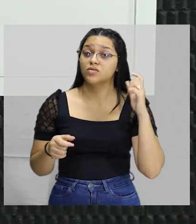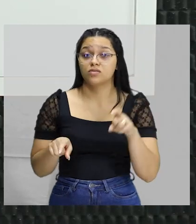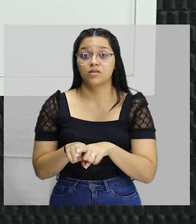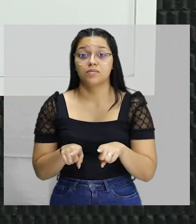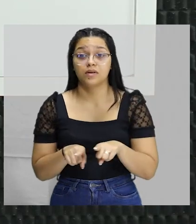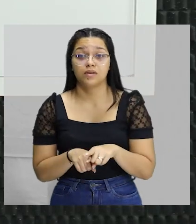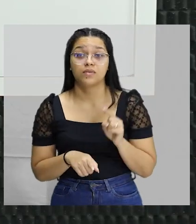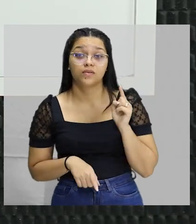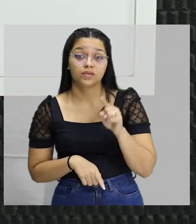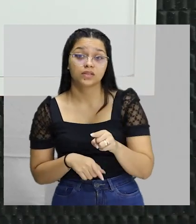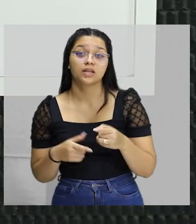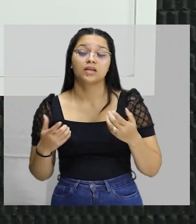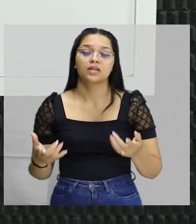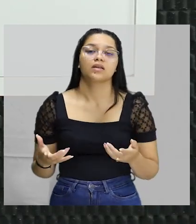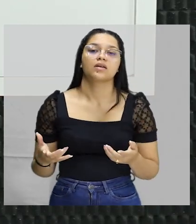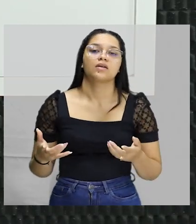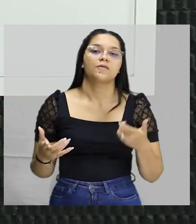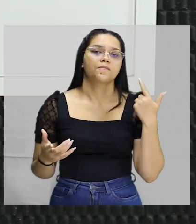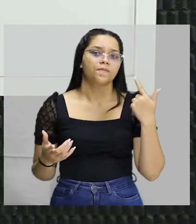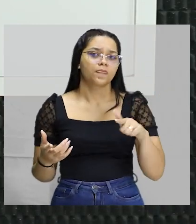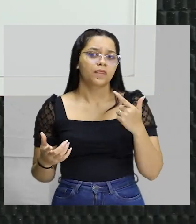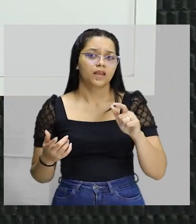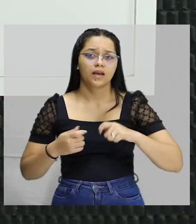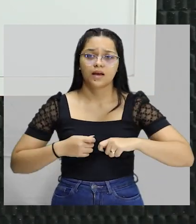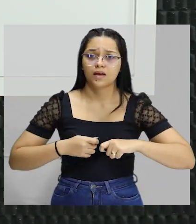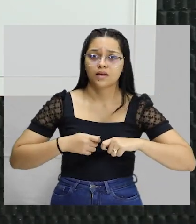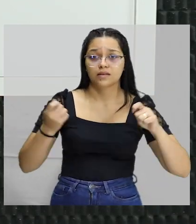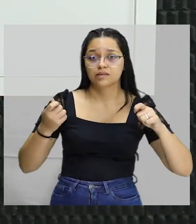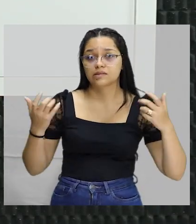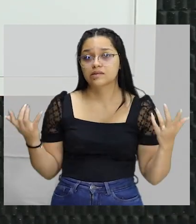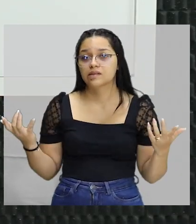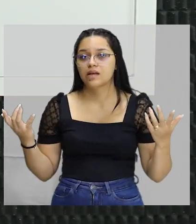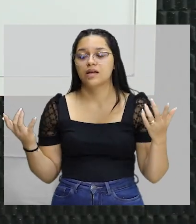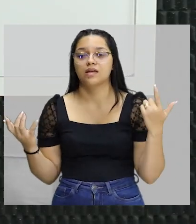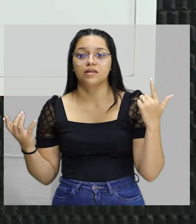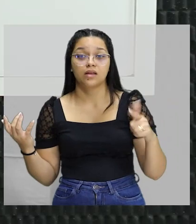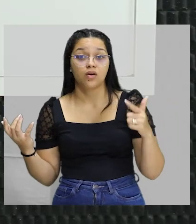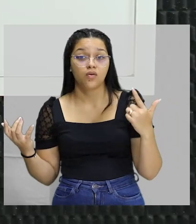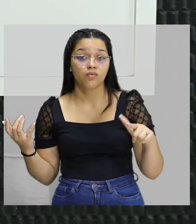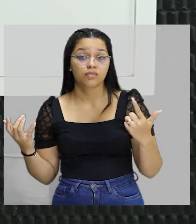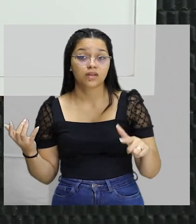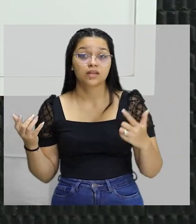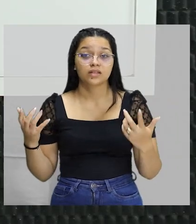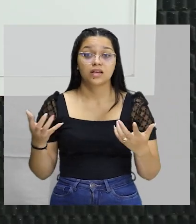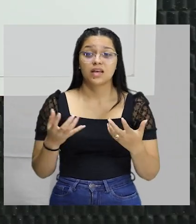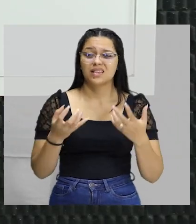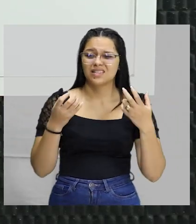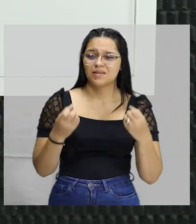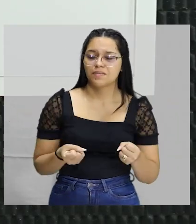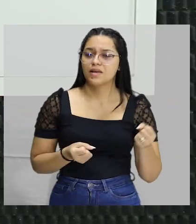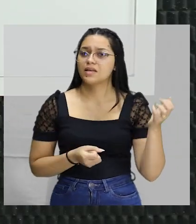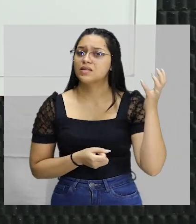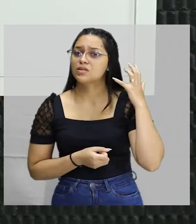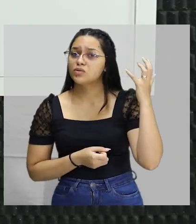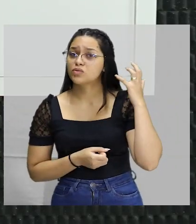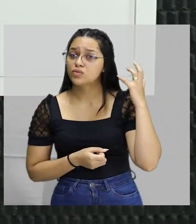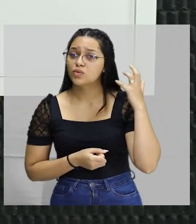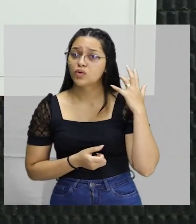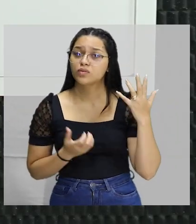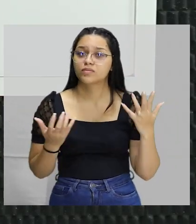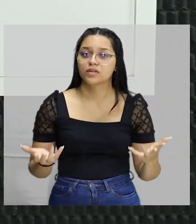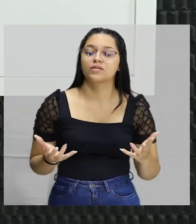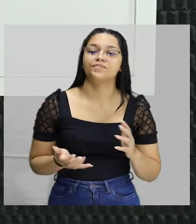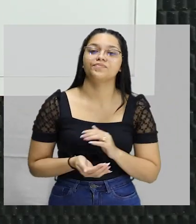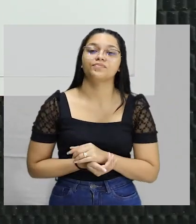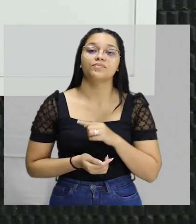você, não é, que não tem a capacidade, infelizmente não tem a capacidade de receber e decodificar este